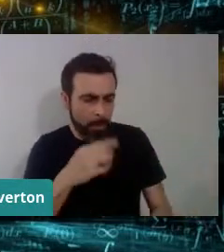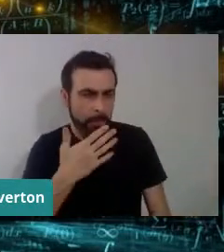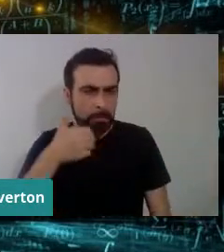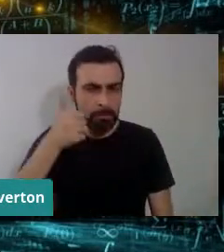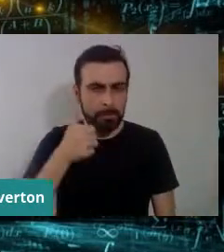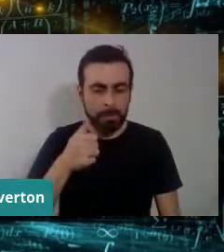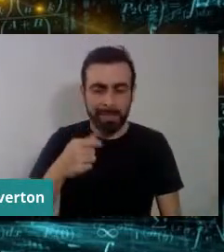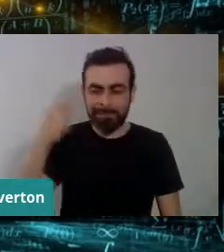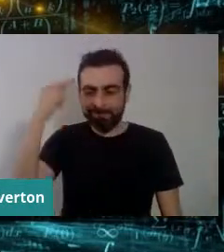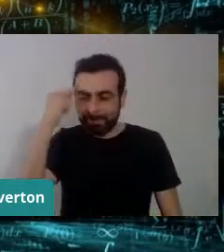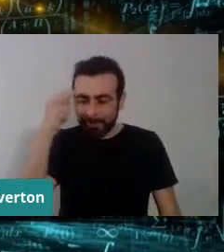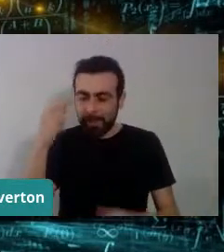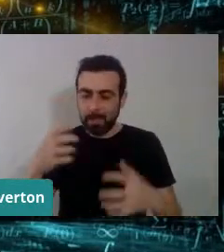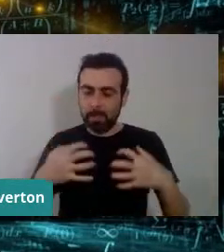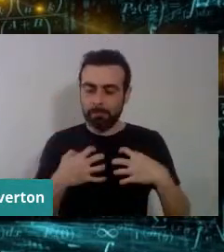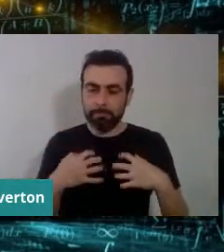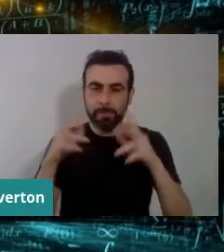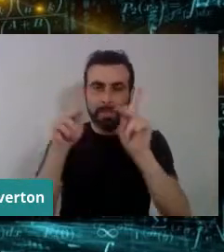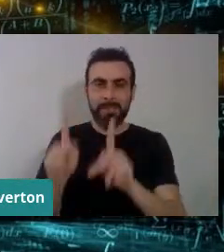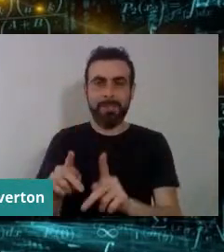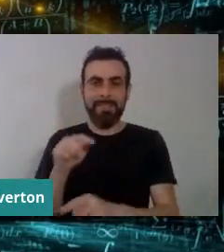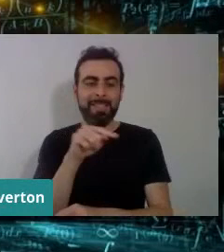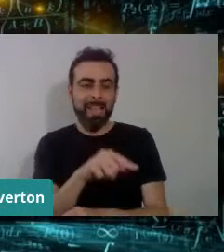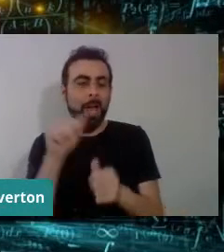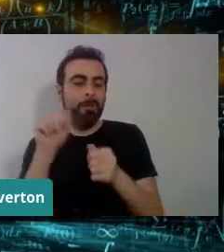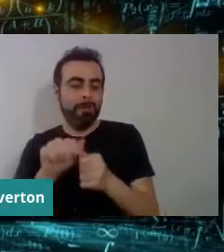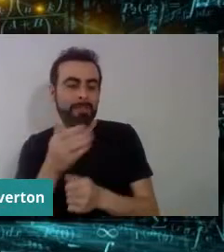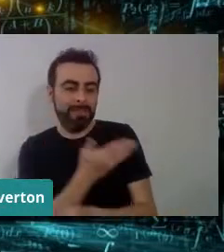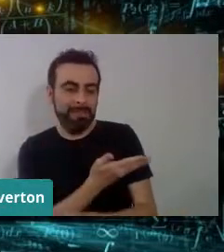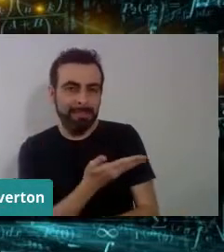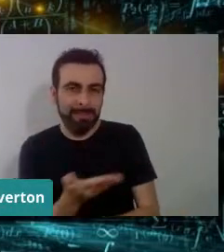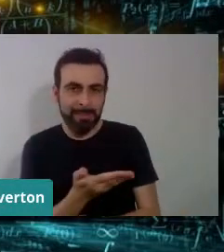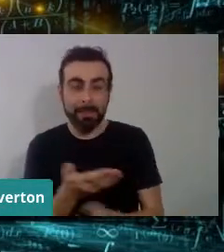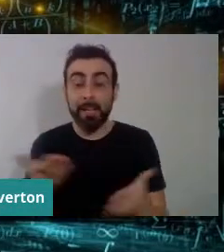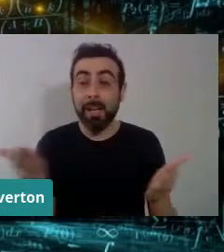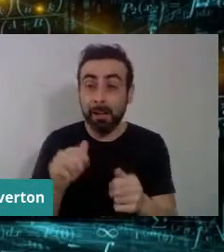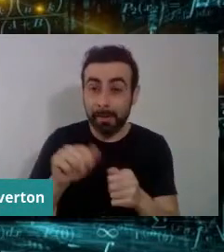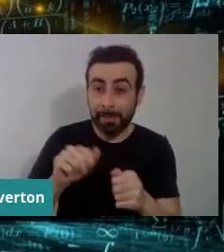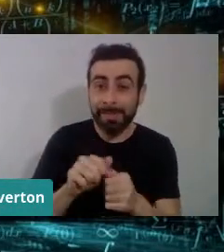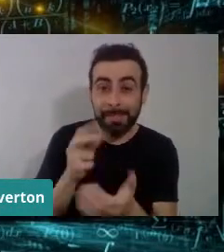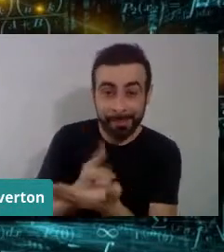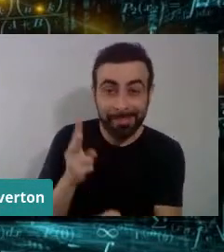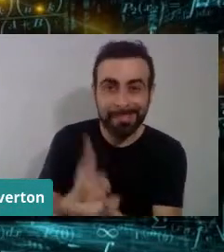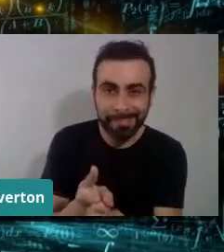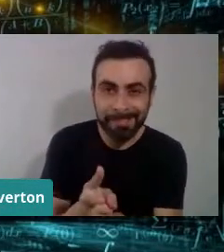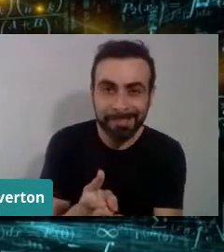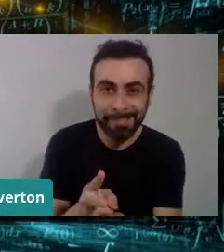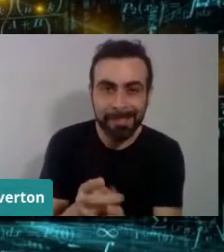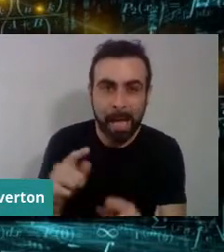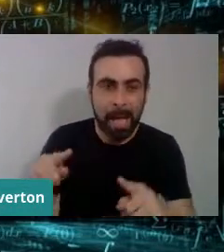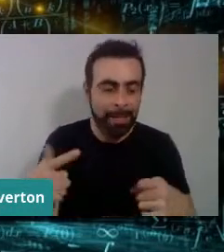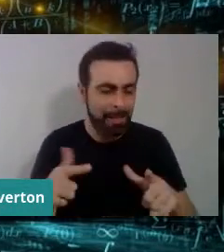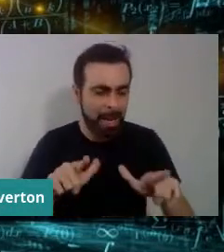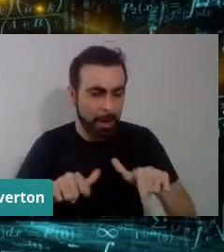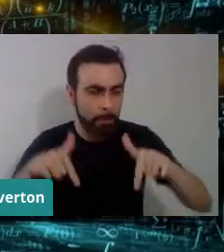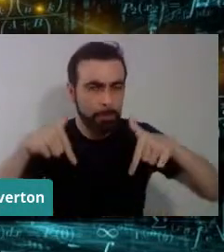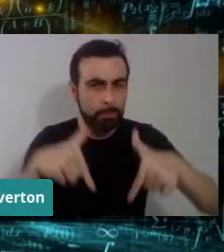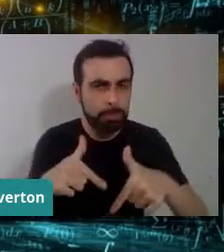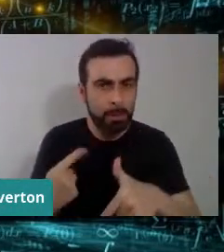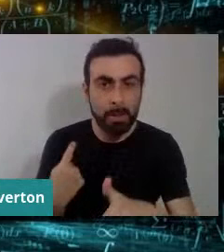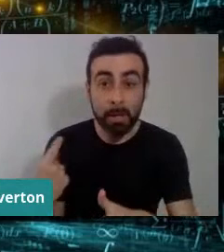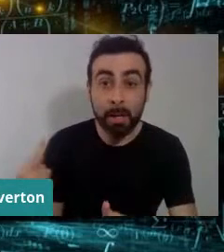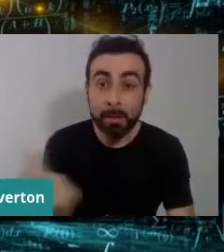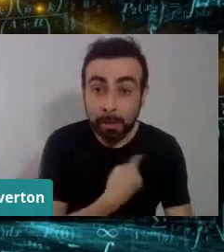paz, porque o fizemos. E estamos fazendo. Nossa luta, ela